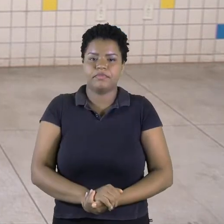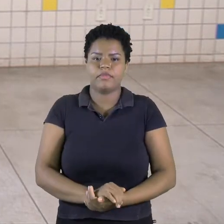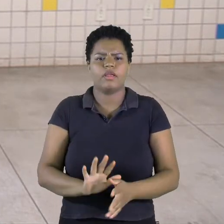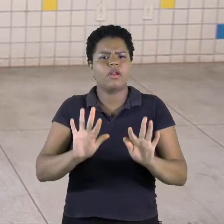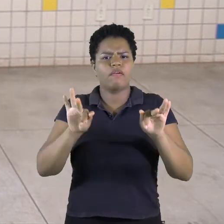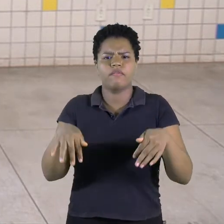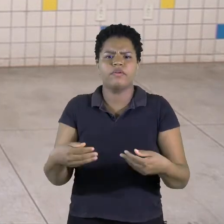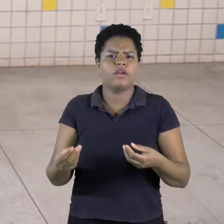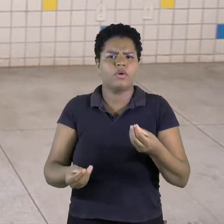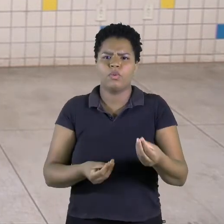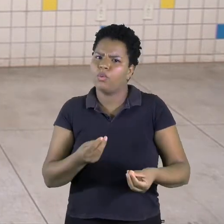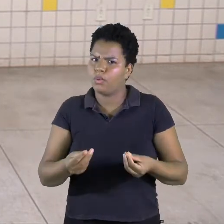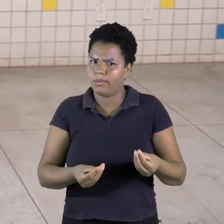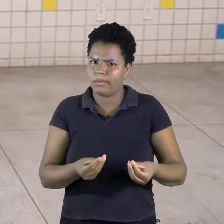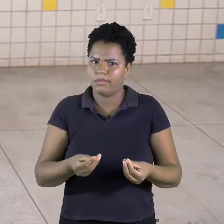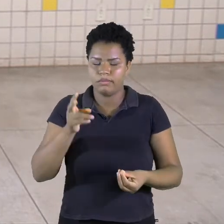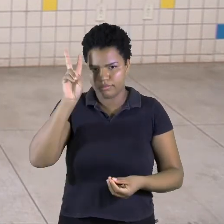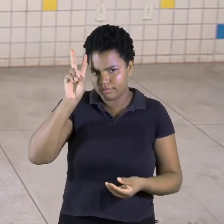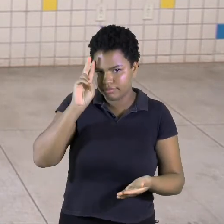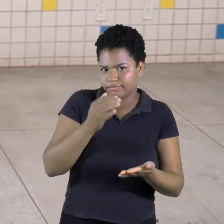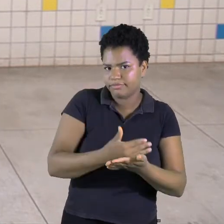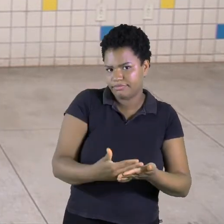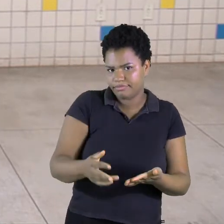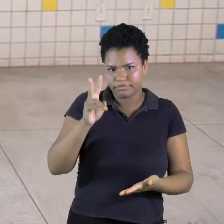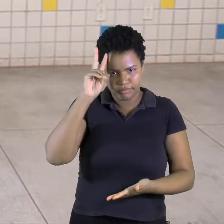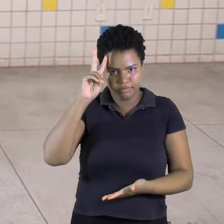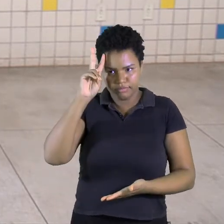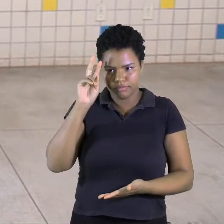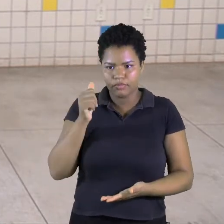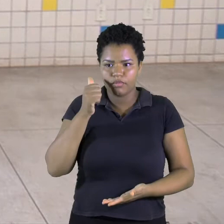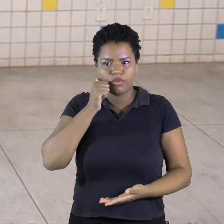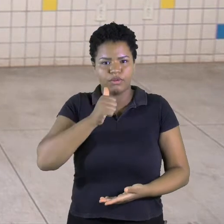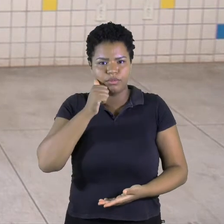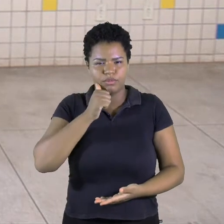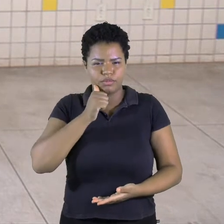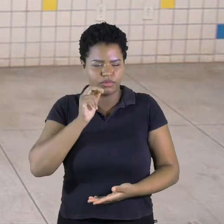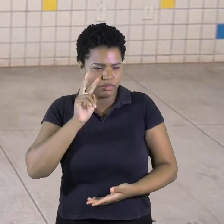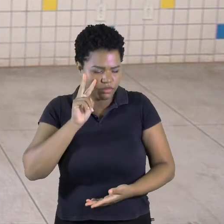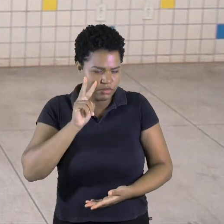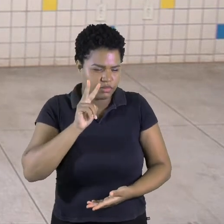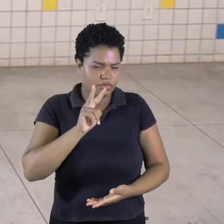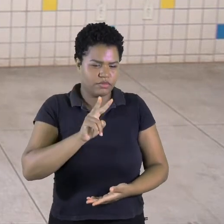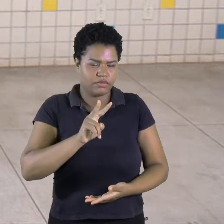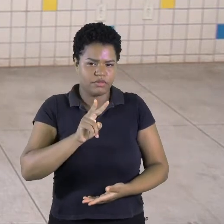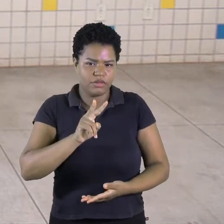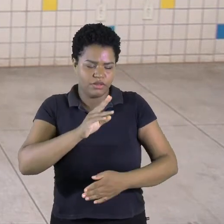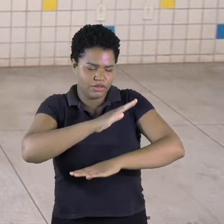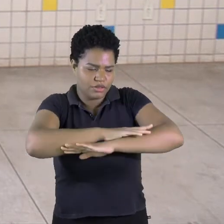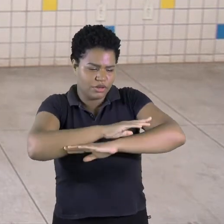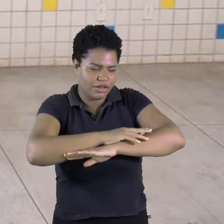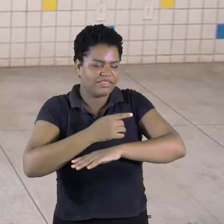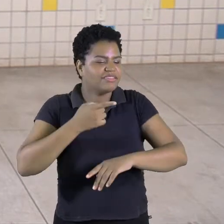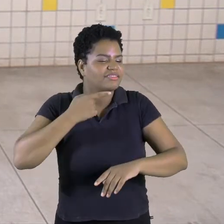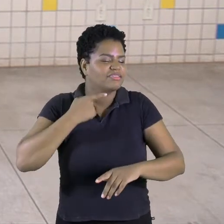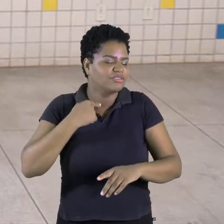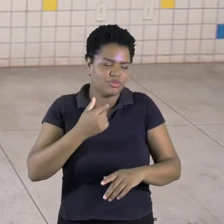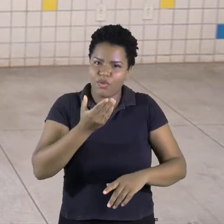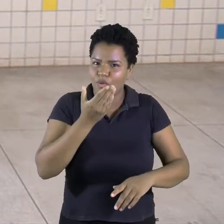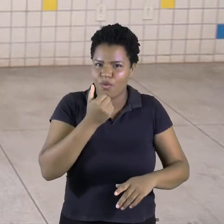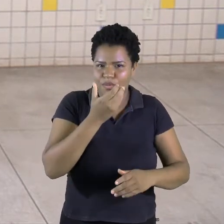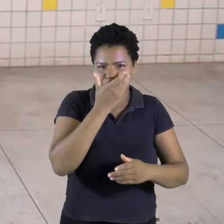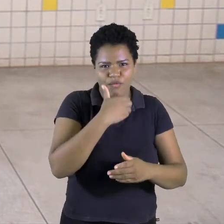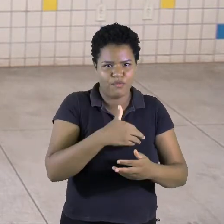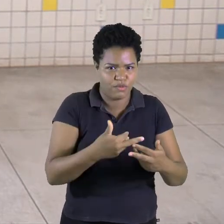final? Vocês lembram do início da história? A mulher estava lá olhando pela janela e desejou comer daqueles frutos. E